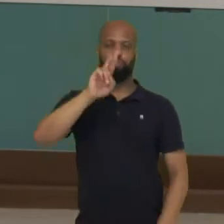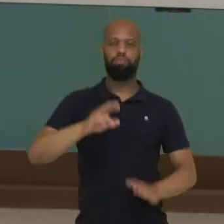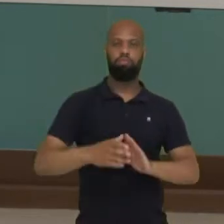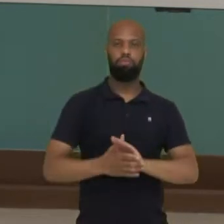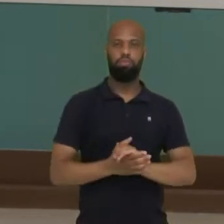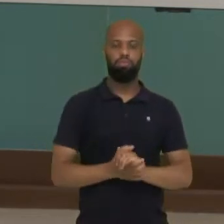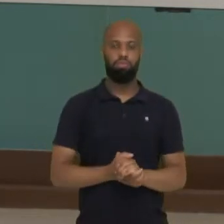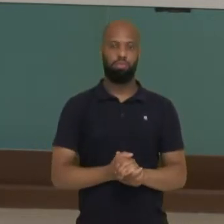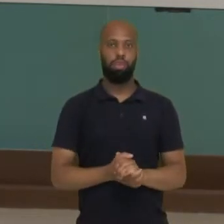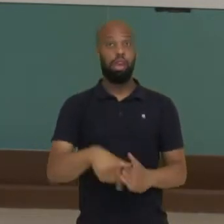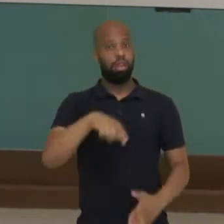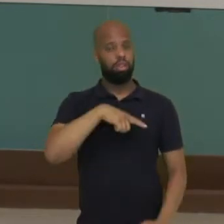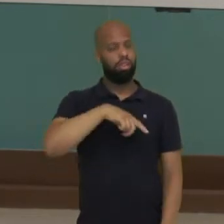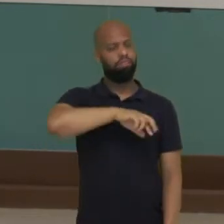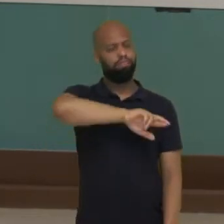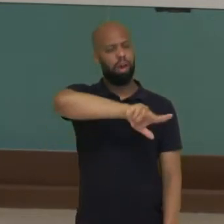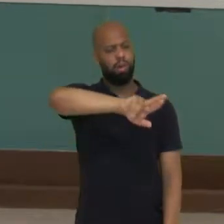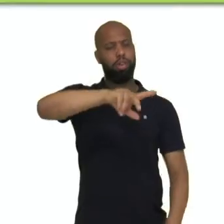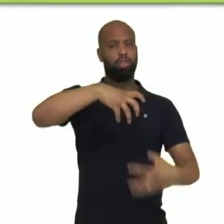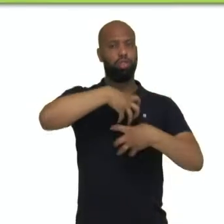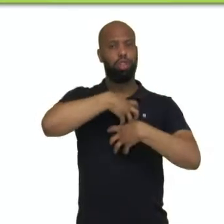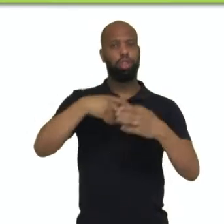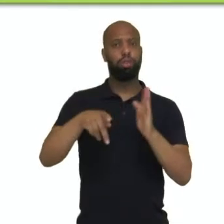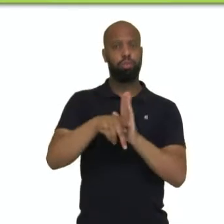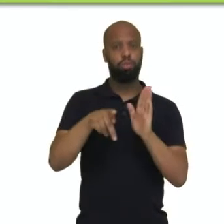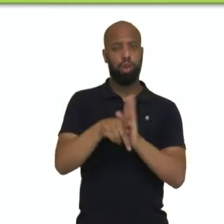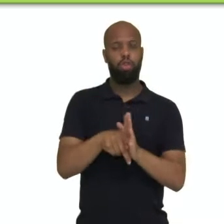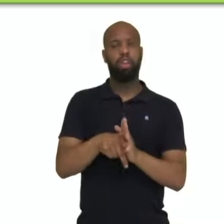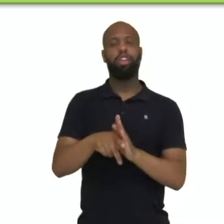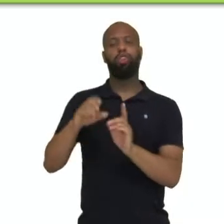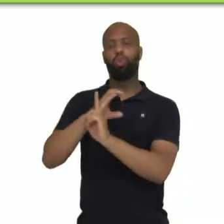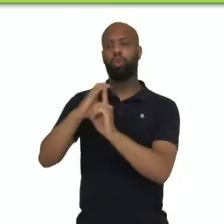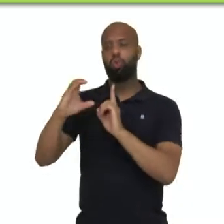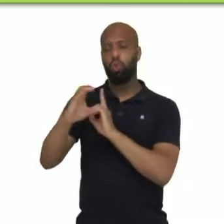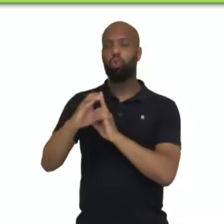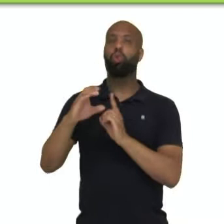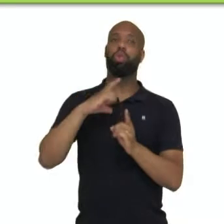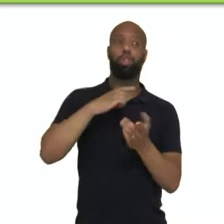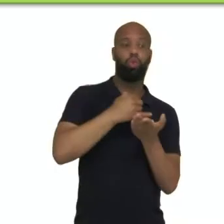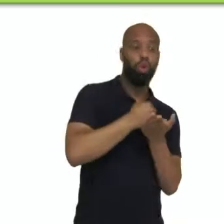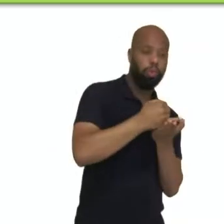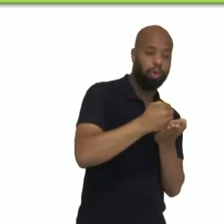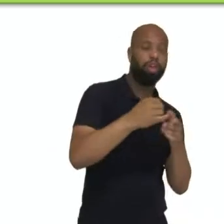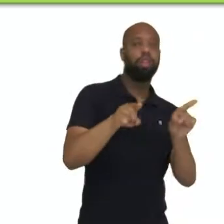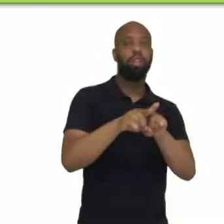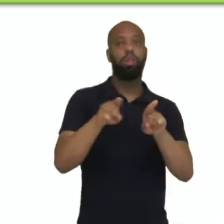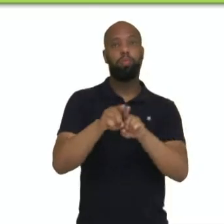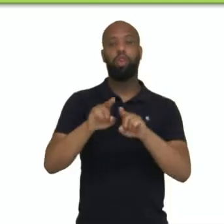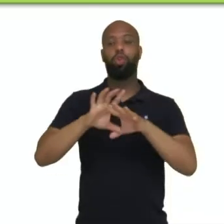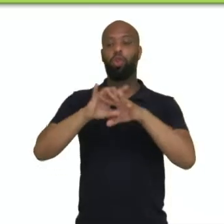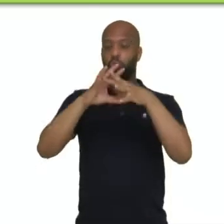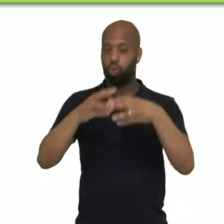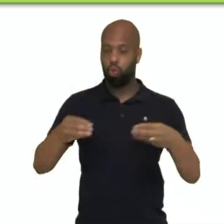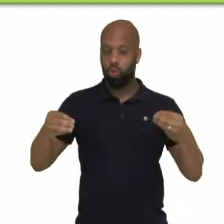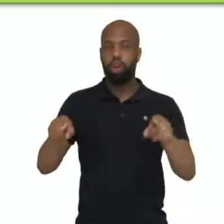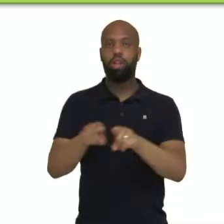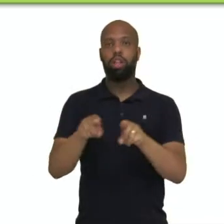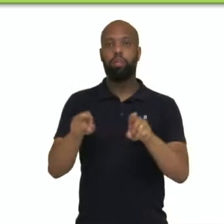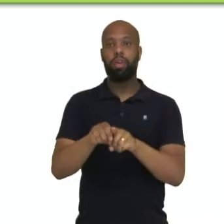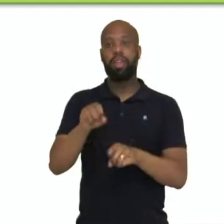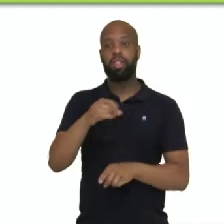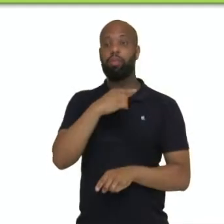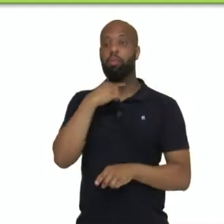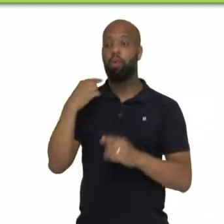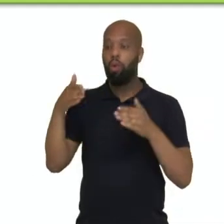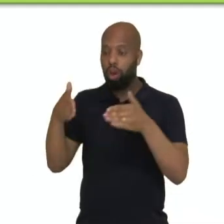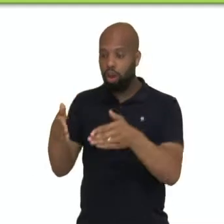Existem diferentes formas de ritos e rituais, como ritos de passagem, iniciação, cura, fúnebres, entre outros. E além da sua